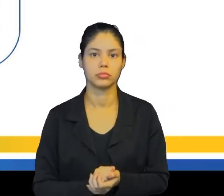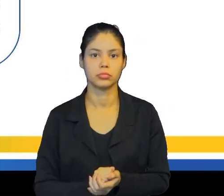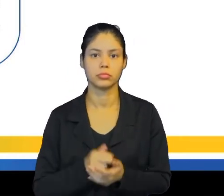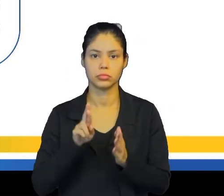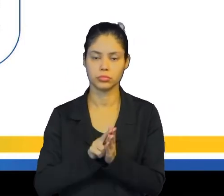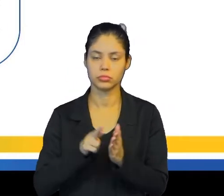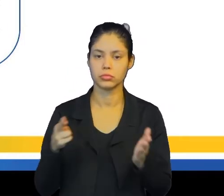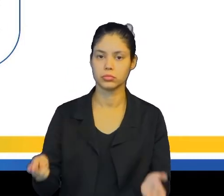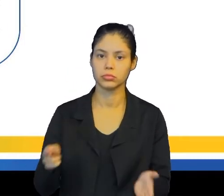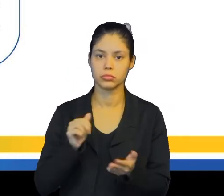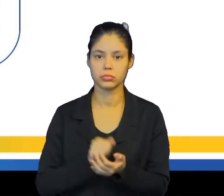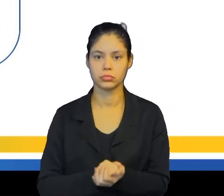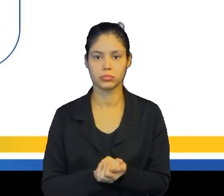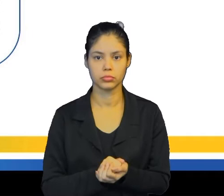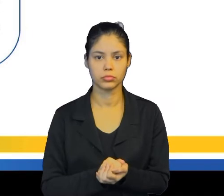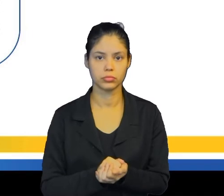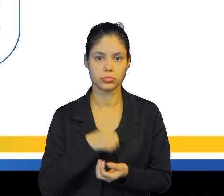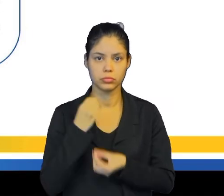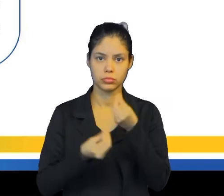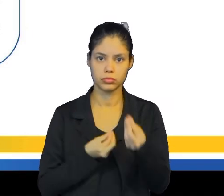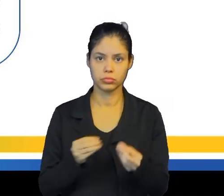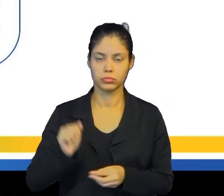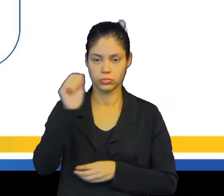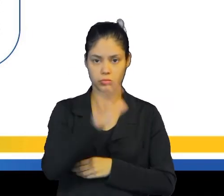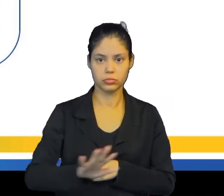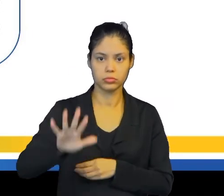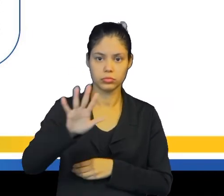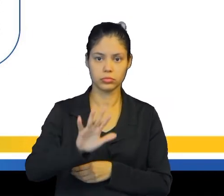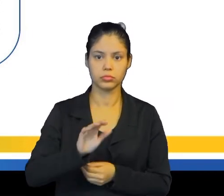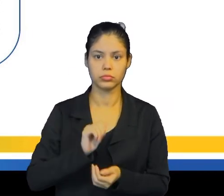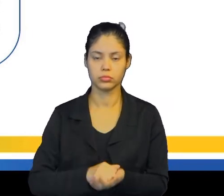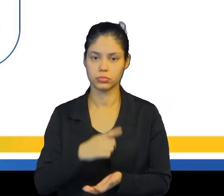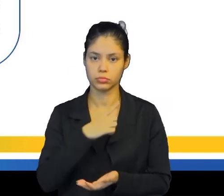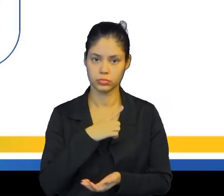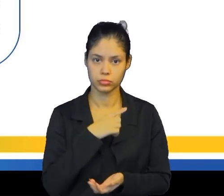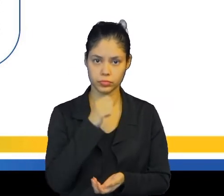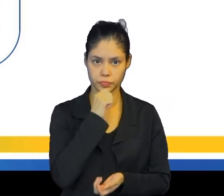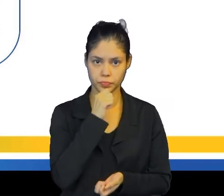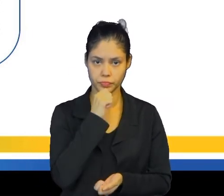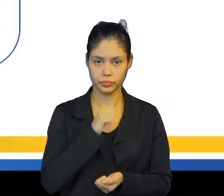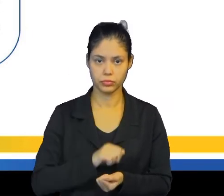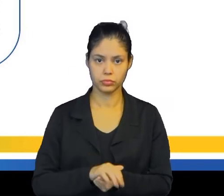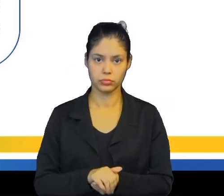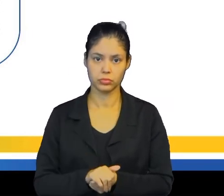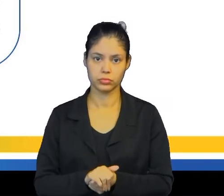Pela revista como um todo, né? E ele tem aí,